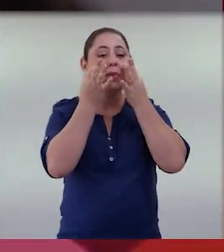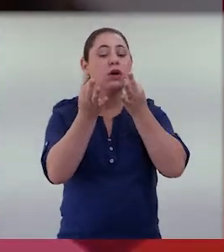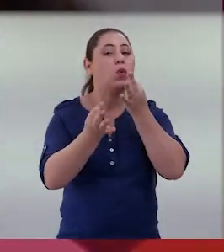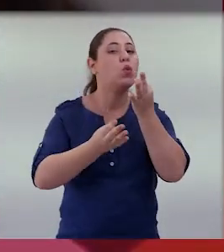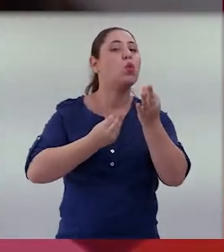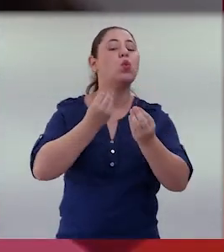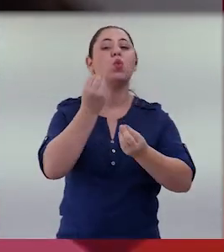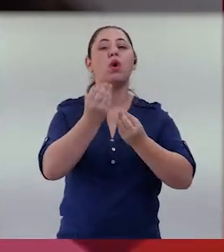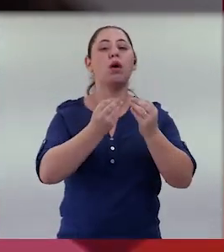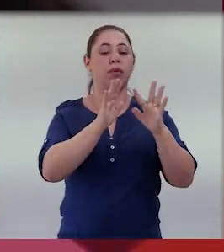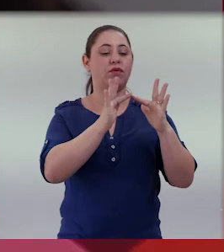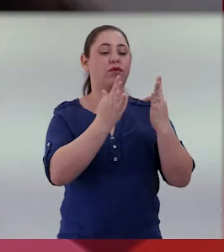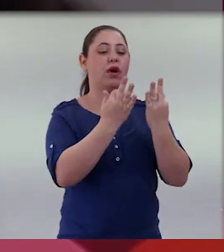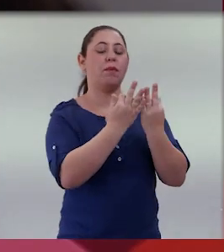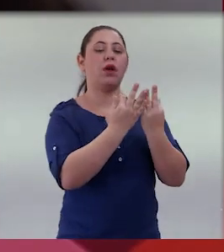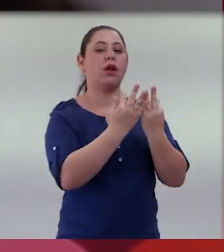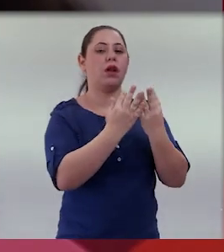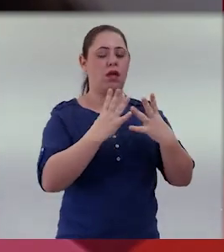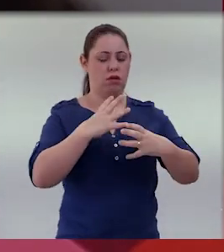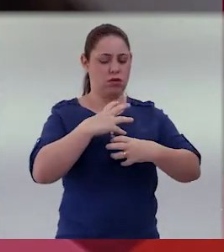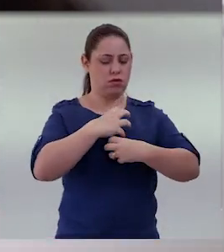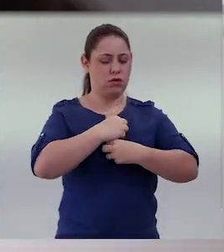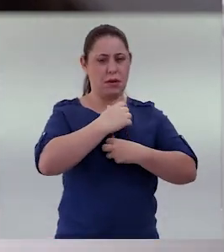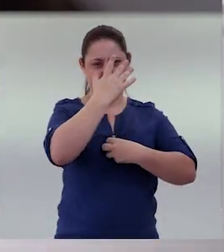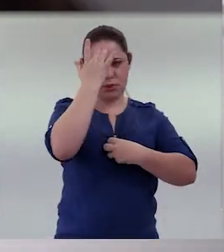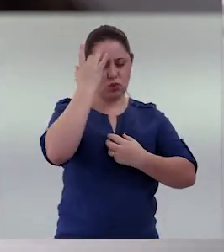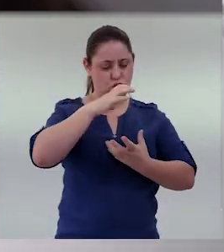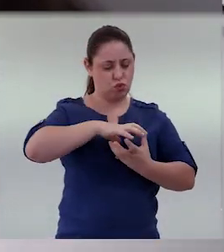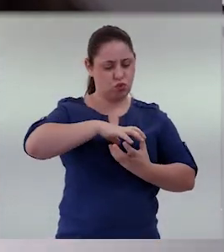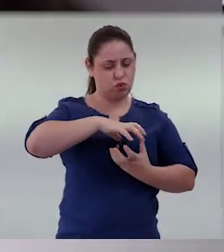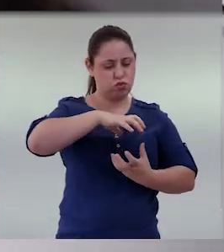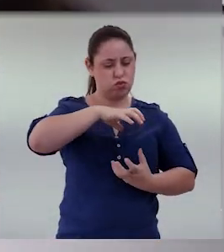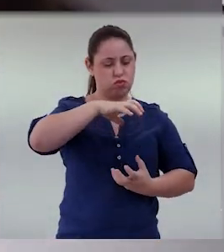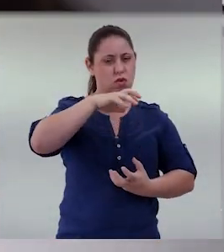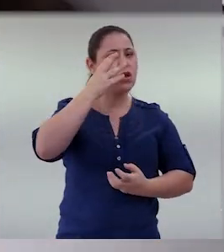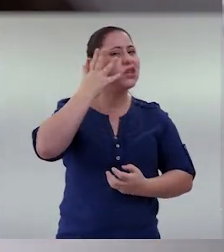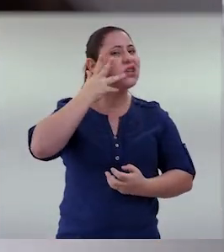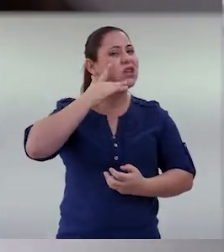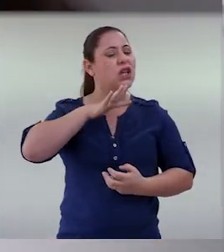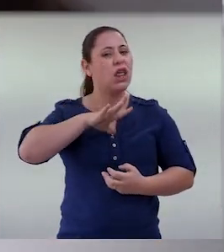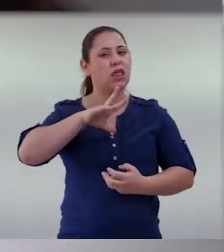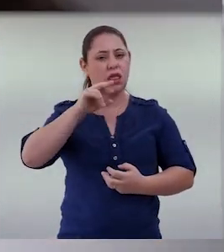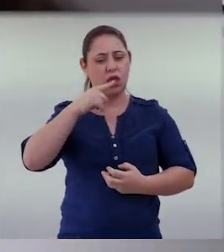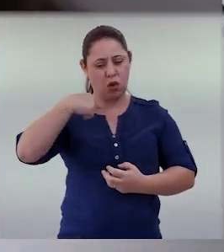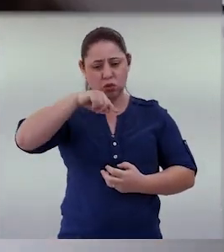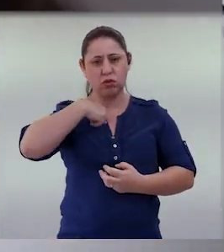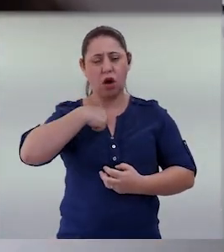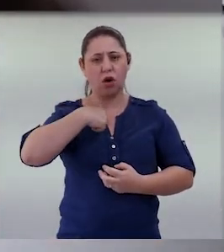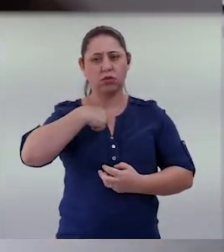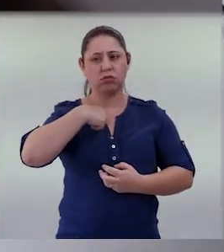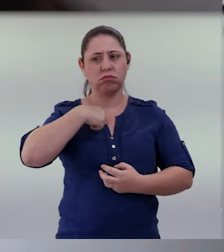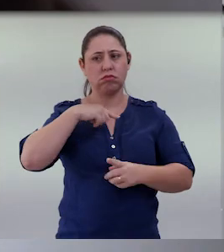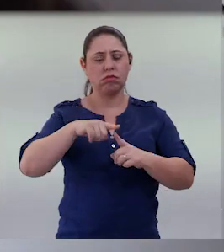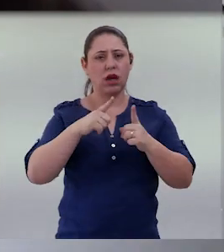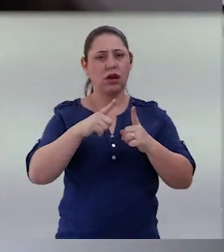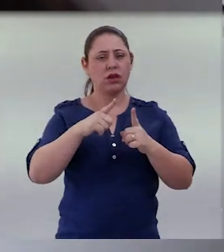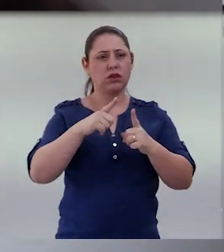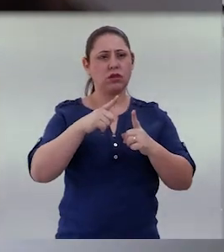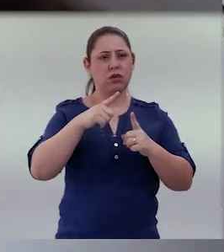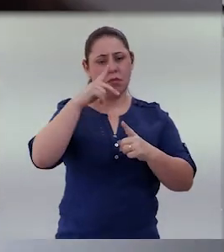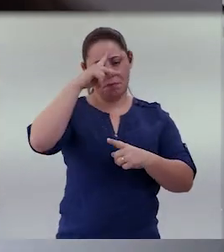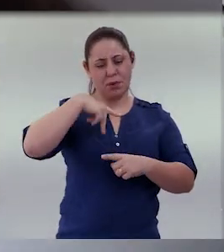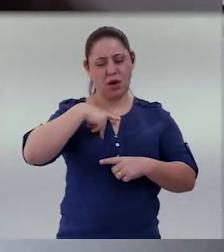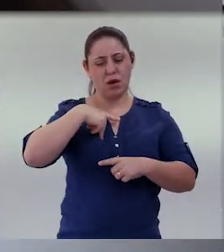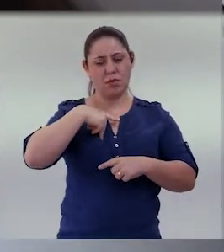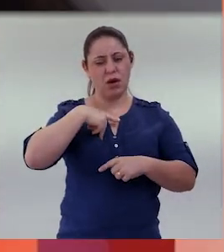quadro depressivo, por exemplo, em pessoas da família? Em idosos, em crianças, não na gente, né? Quando